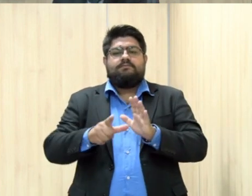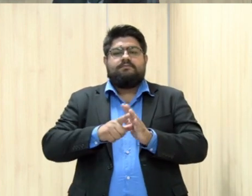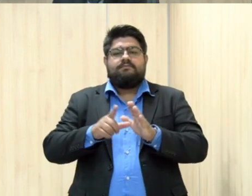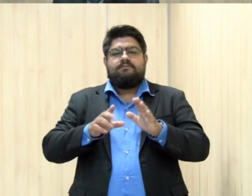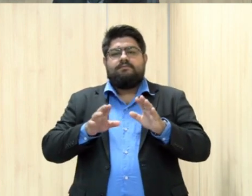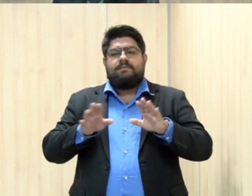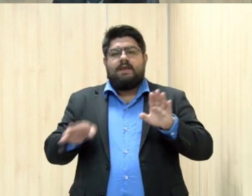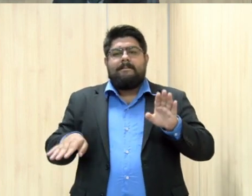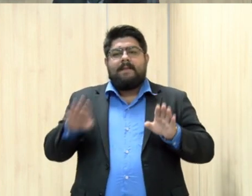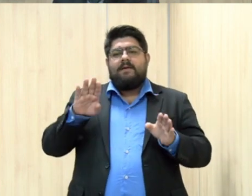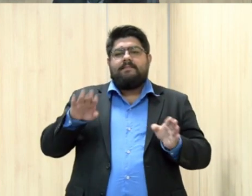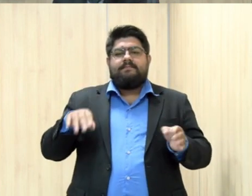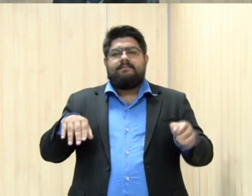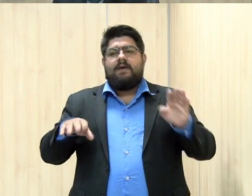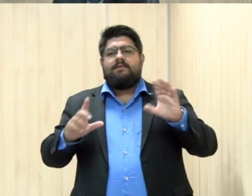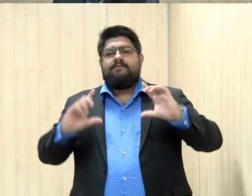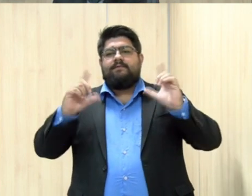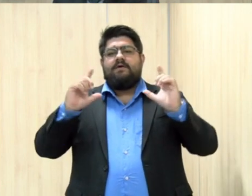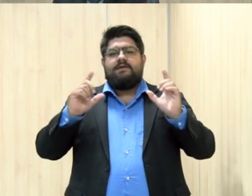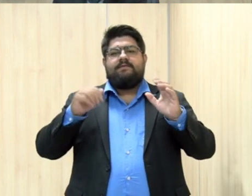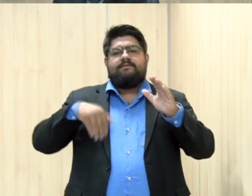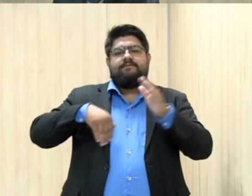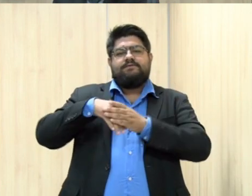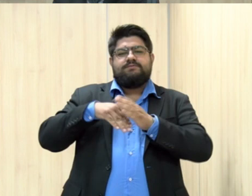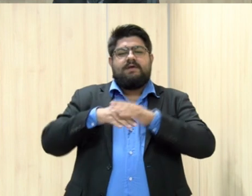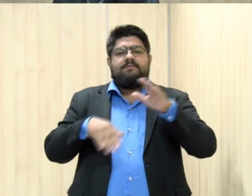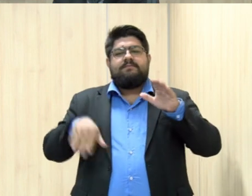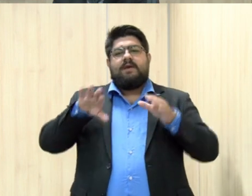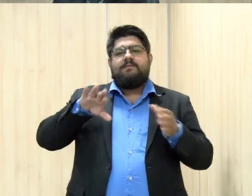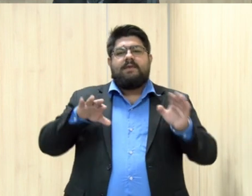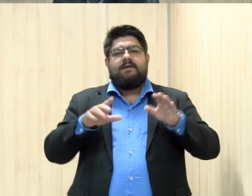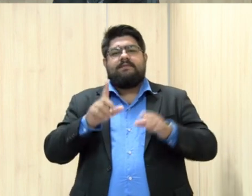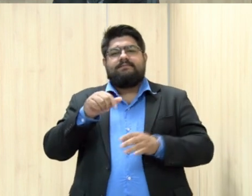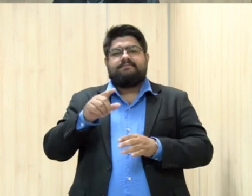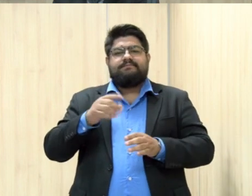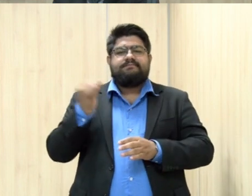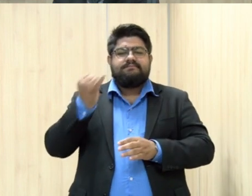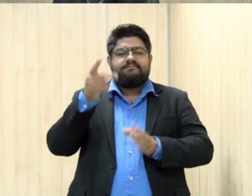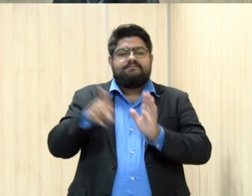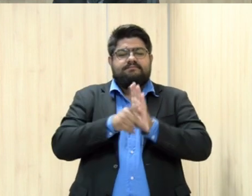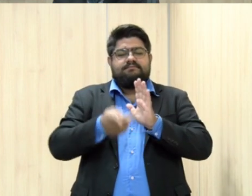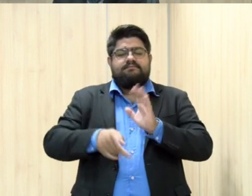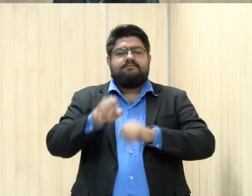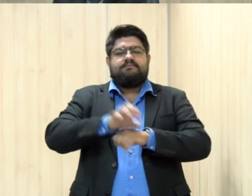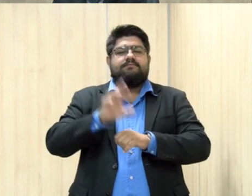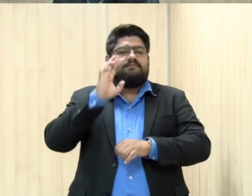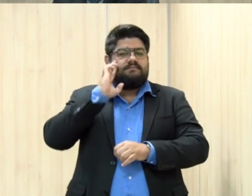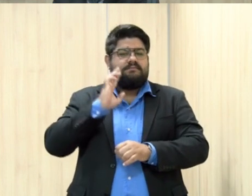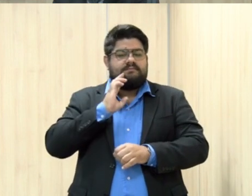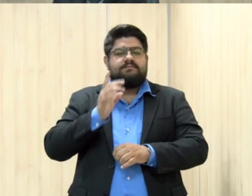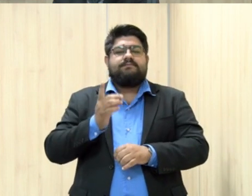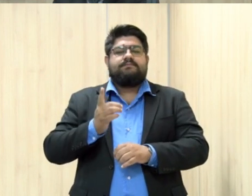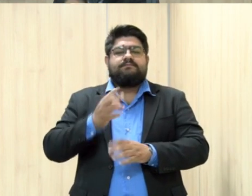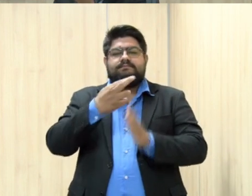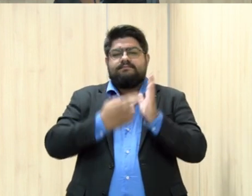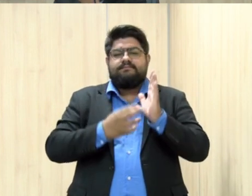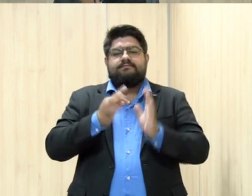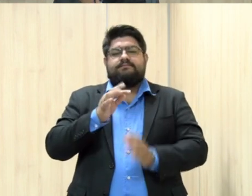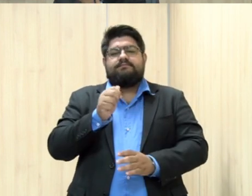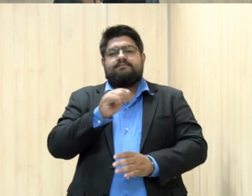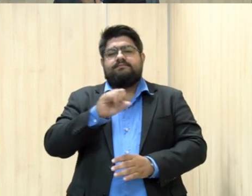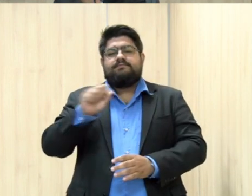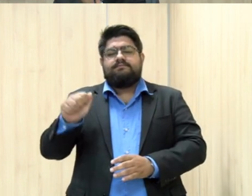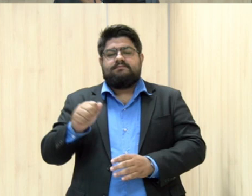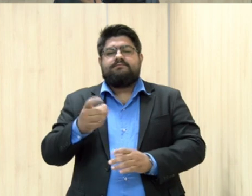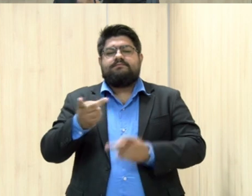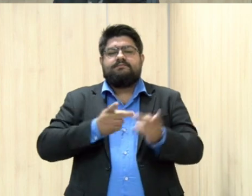patrimônio cultural e imaterial do Estado de Rondônia aos providência para relatar deputada Thaíssa projeto de lei número